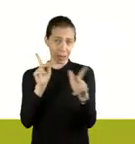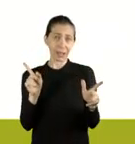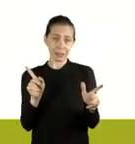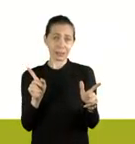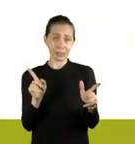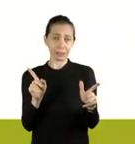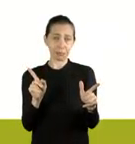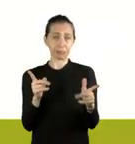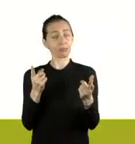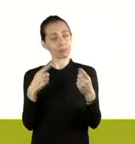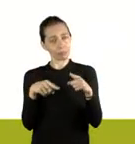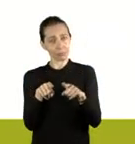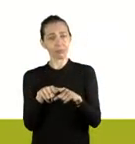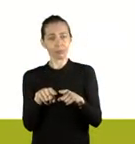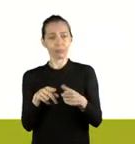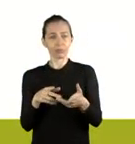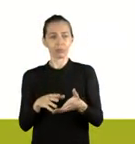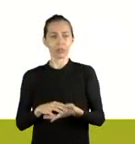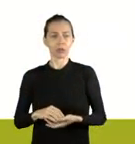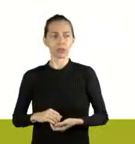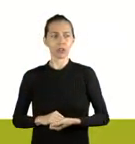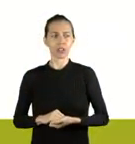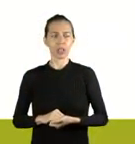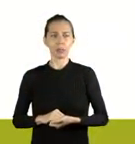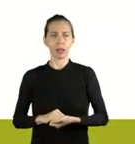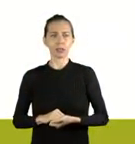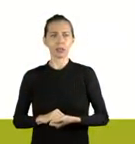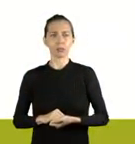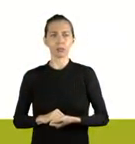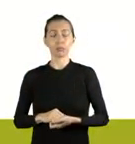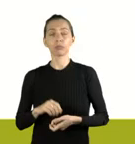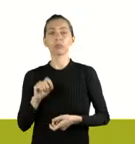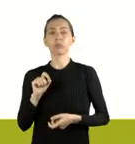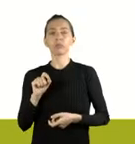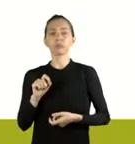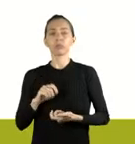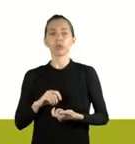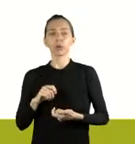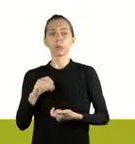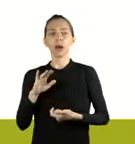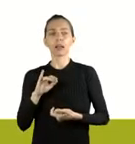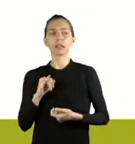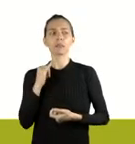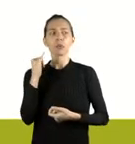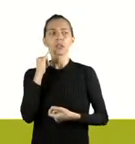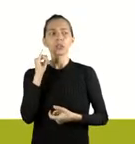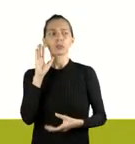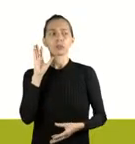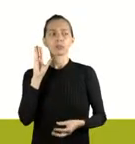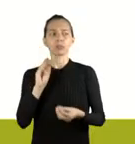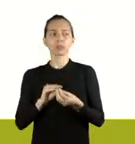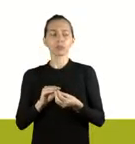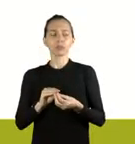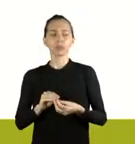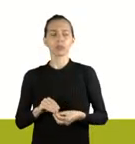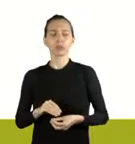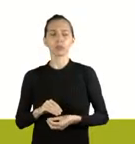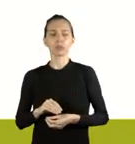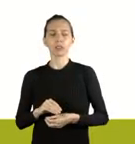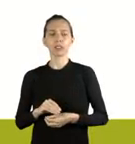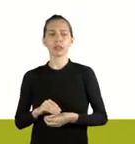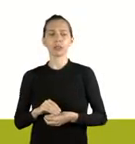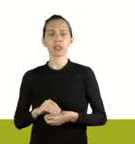Então, bem, bem diferente. Né? E a última conclusão que a gente pode ter. O